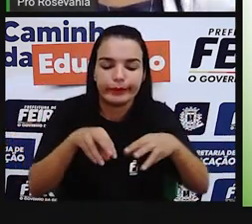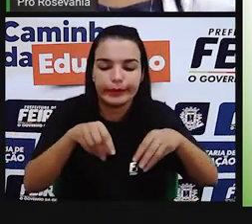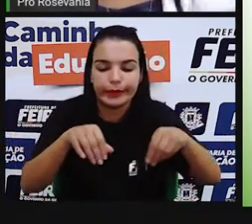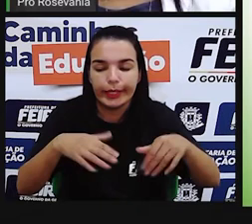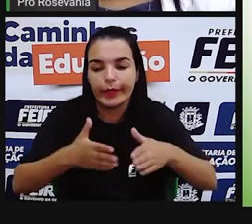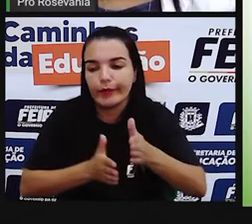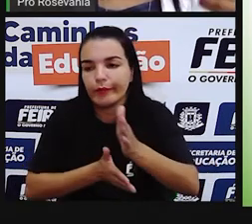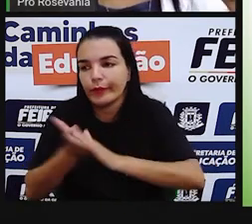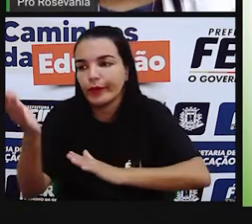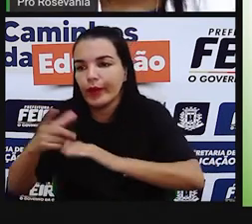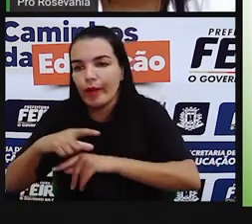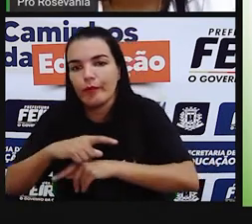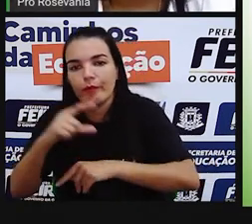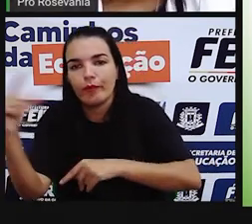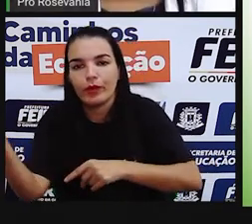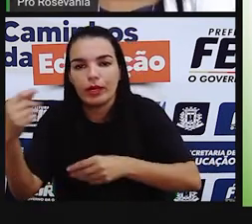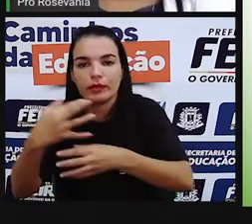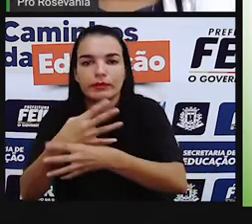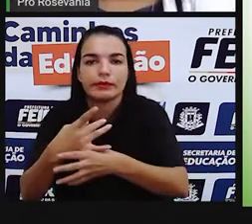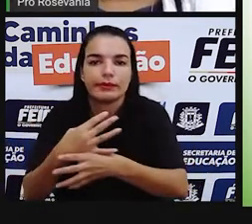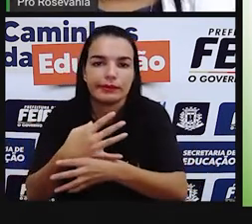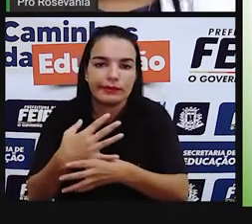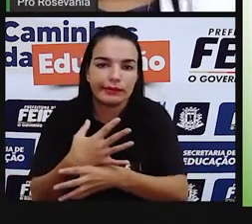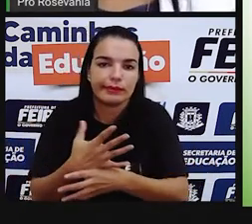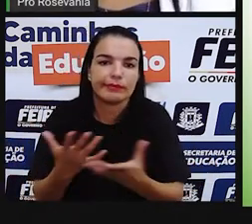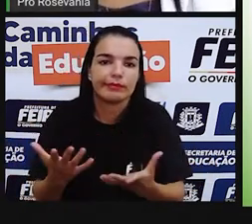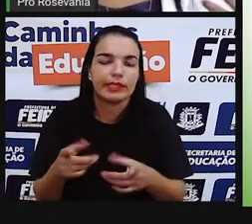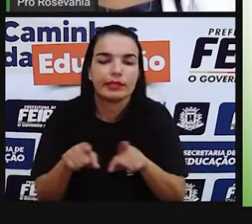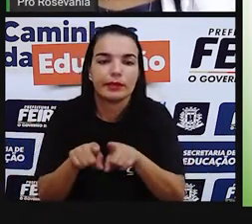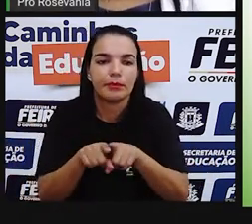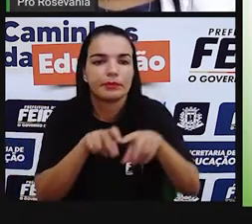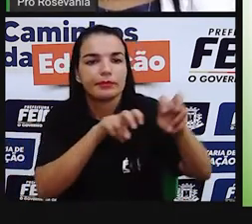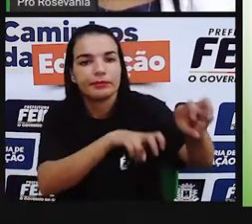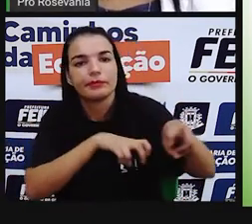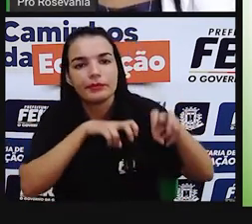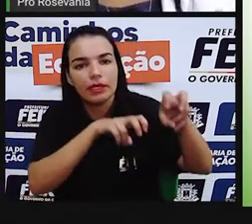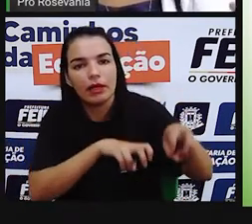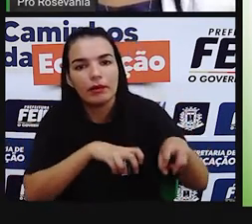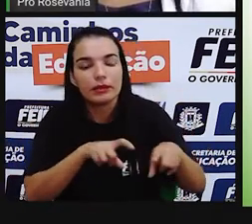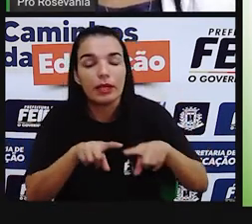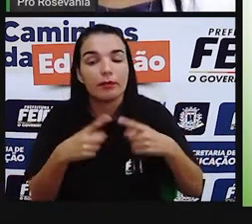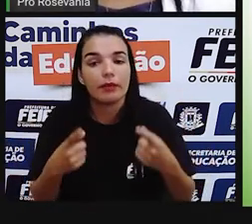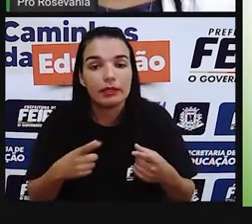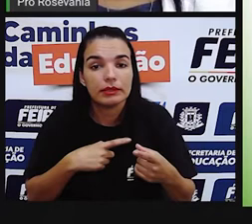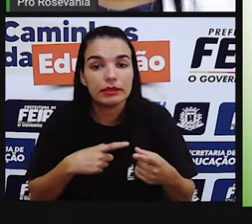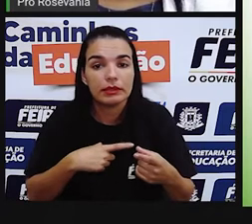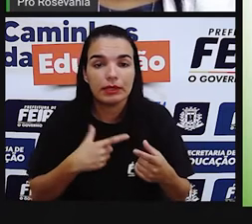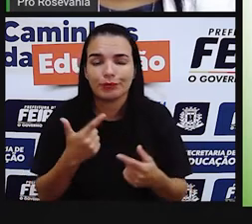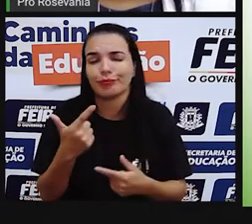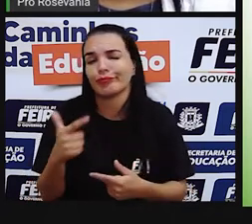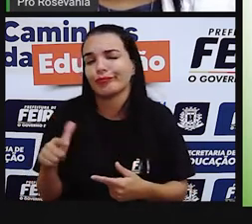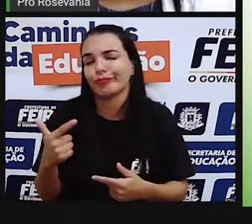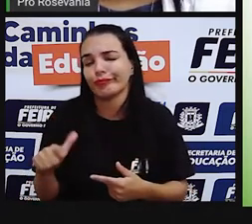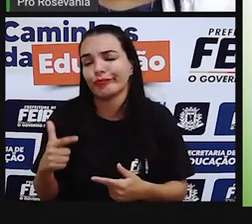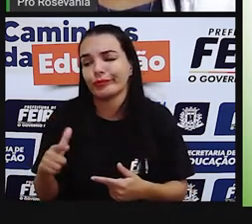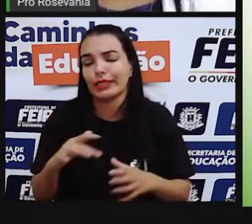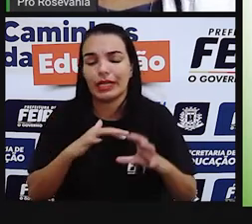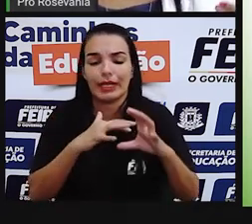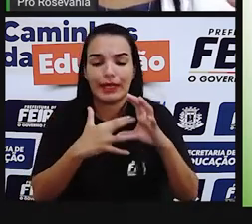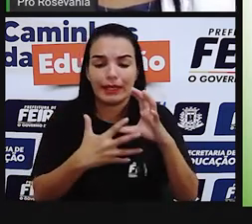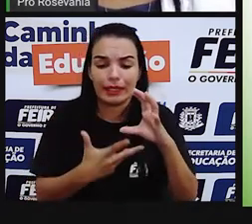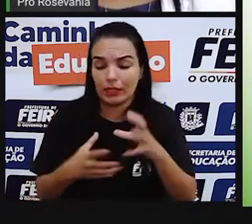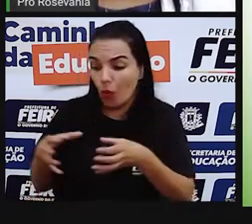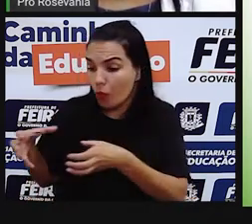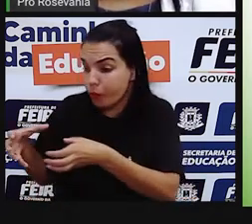urbanas, estão vivendo principalmente, né, nas zonas rurais, mas ainda assim, e não tem mais aquela característica de tribo,